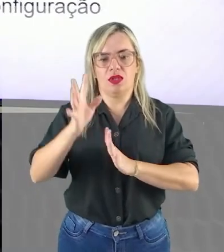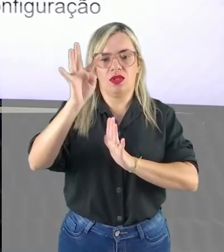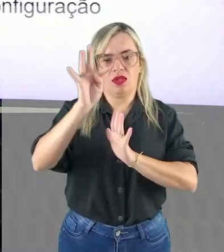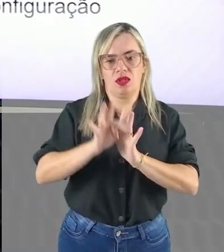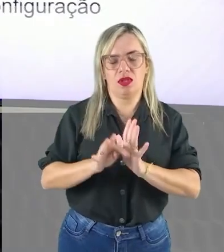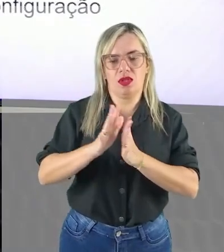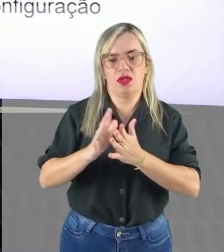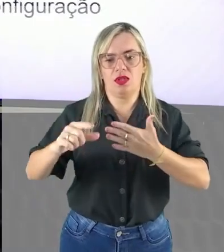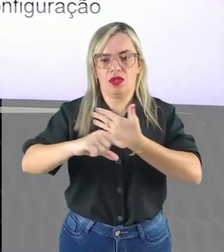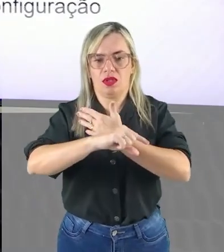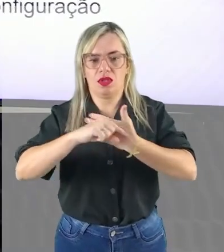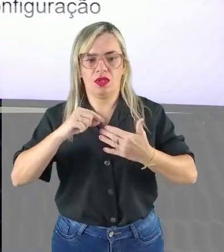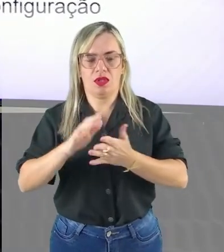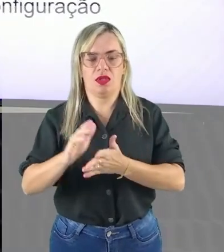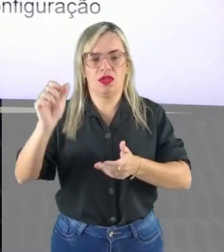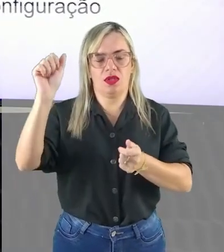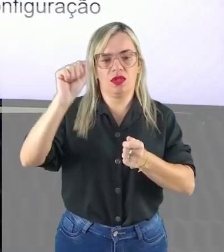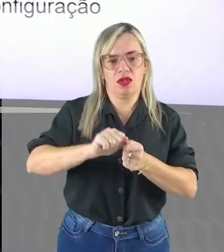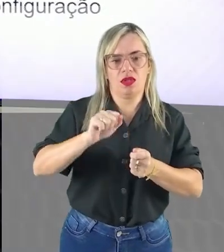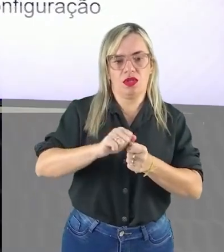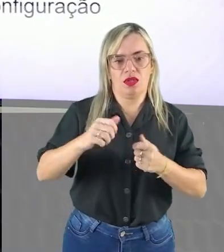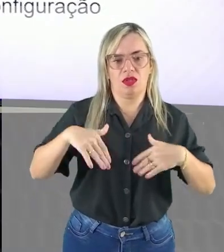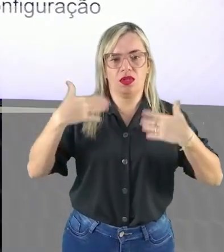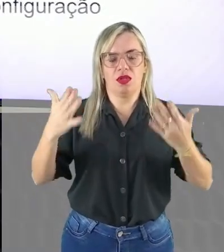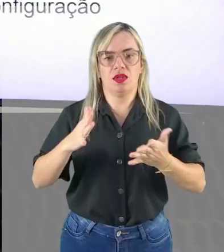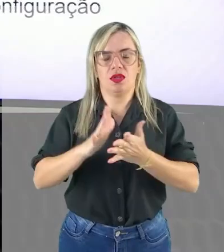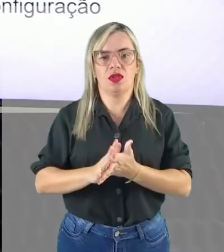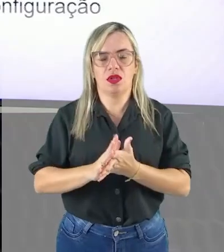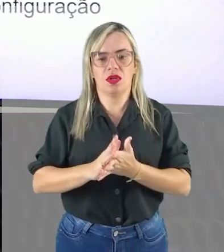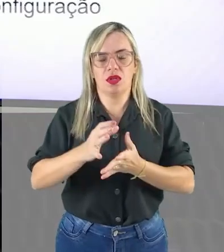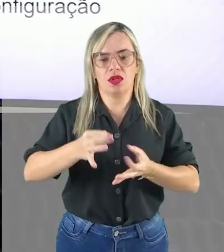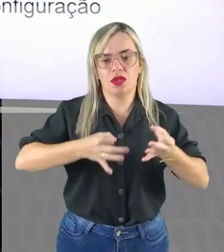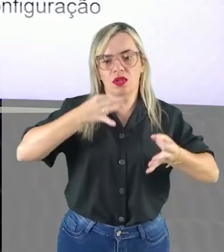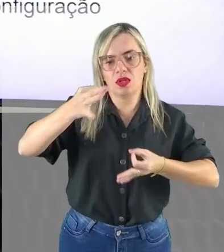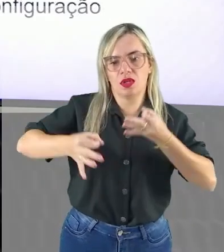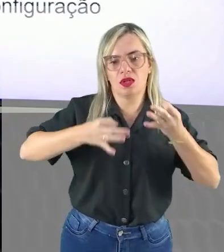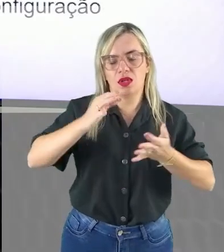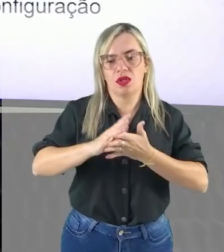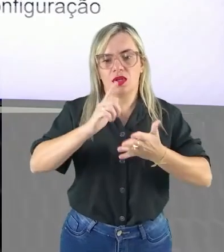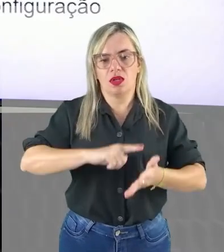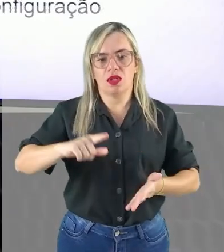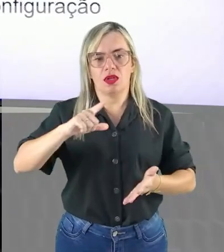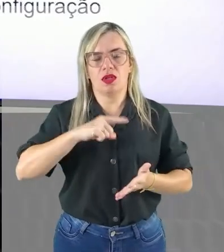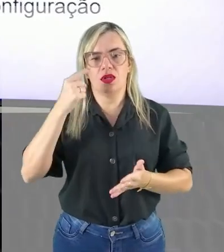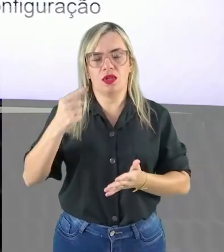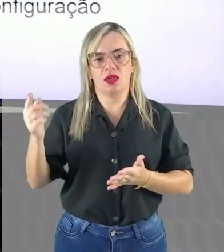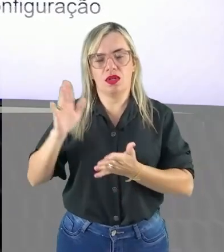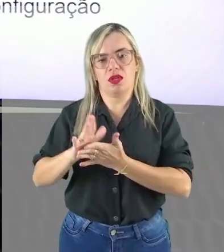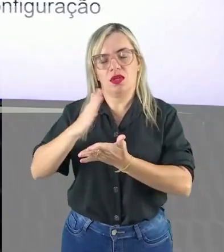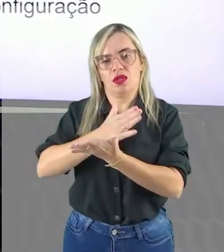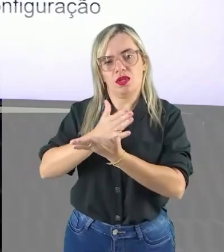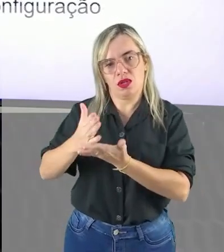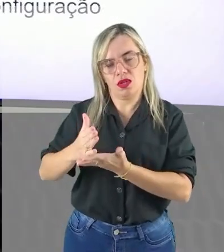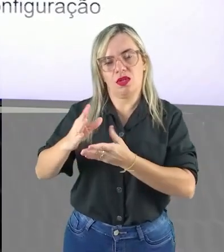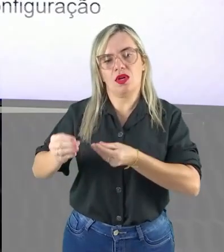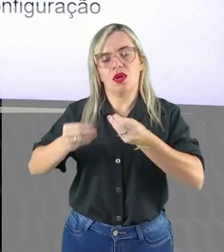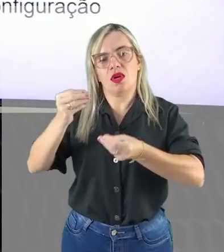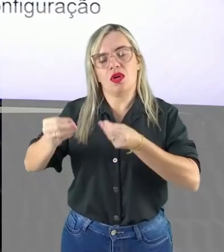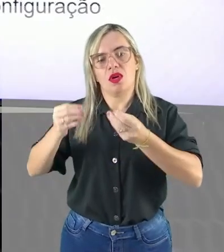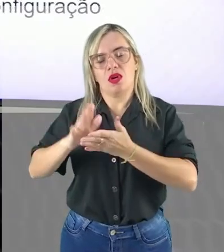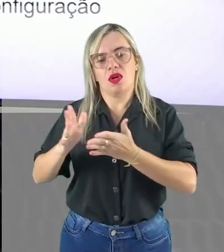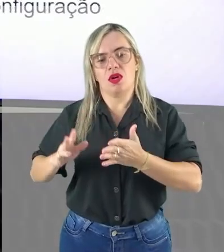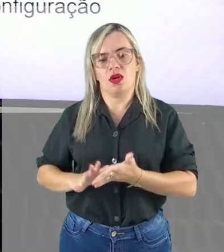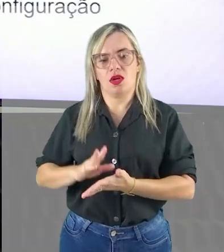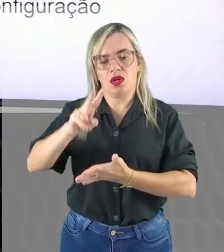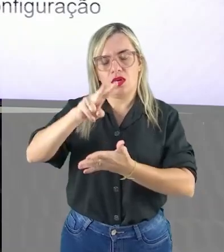texto, o autor faz uma crítica. Então, como eu falei para vocês, se existe algo em português, começa pela leitura,